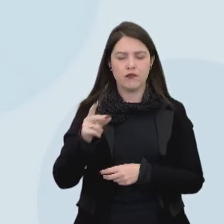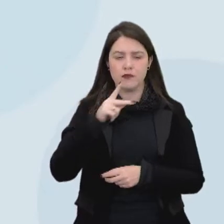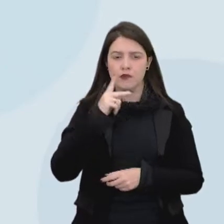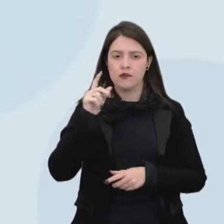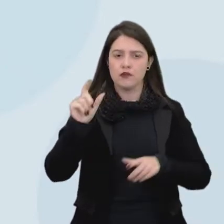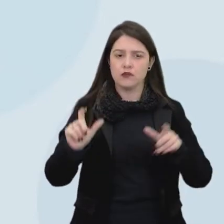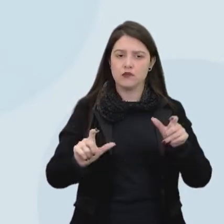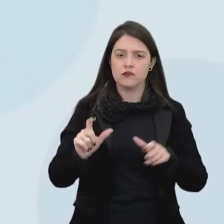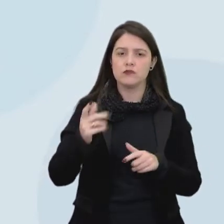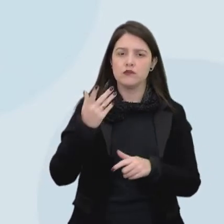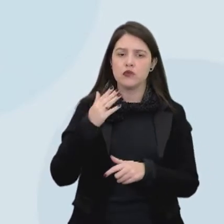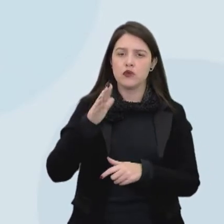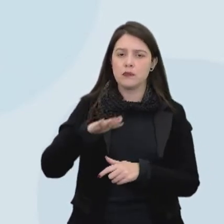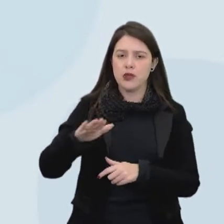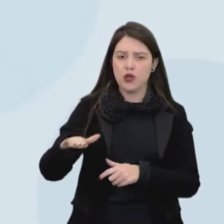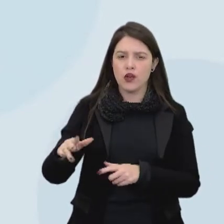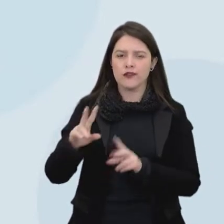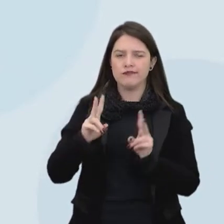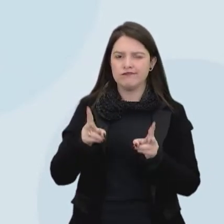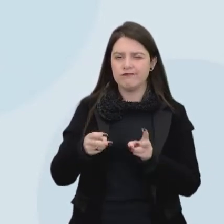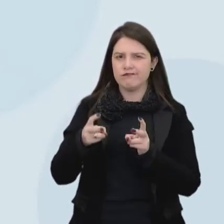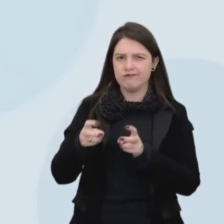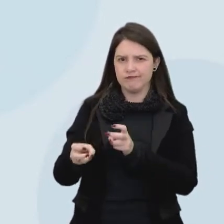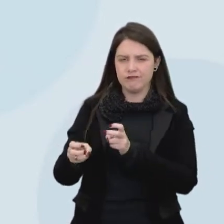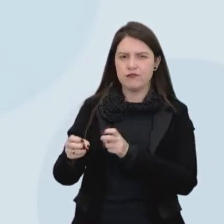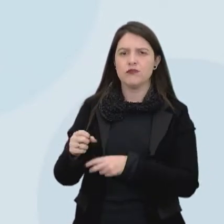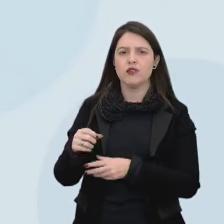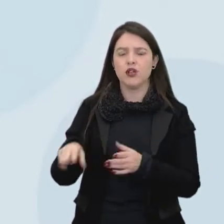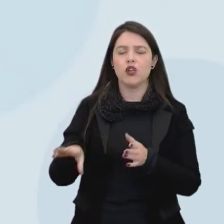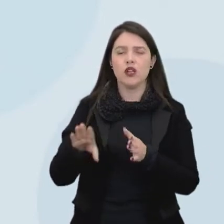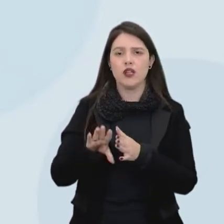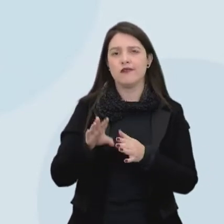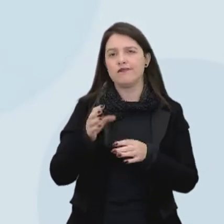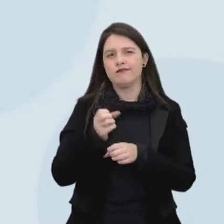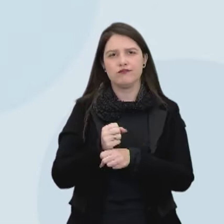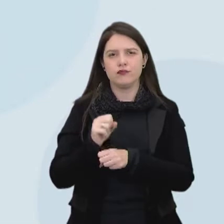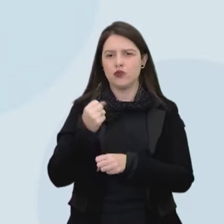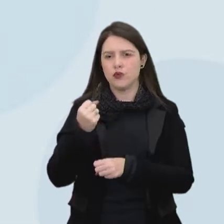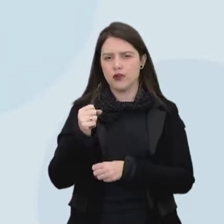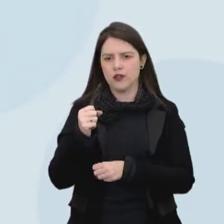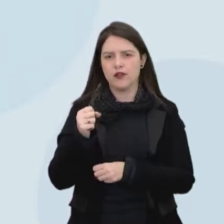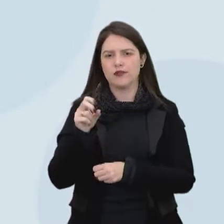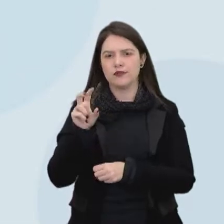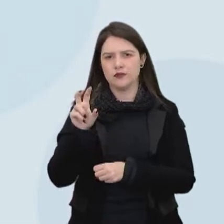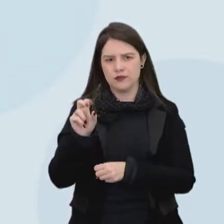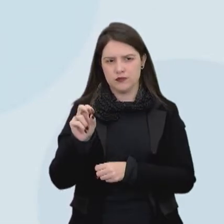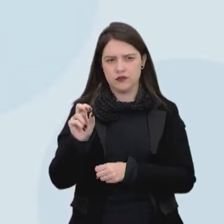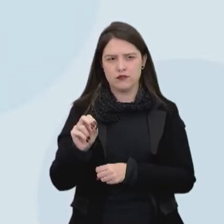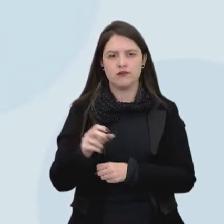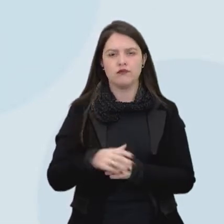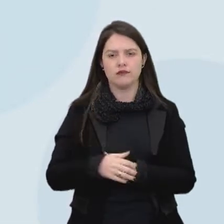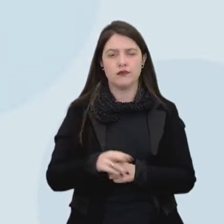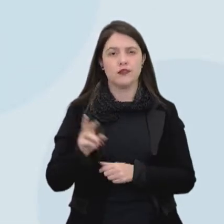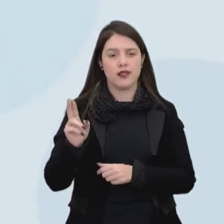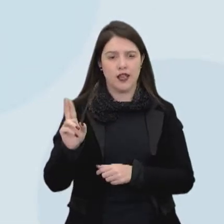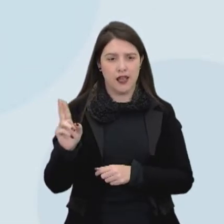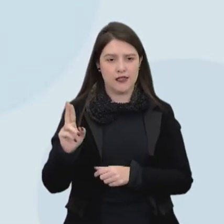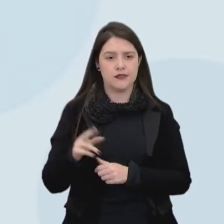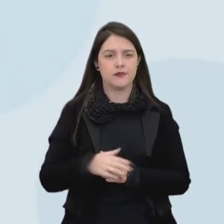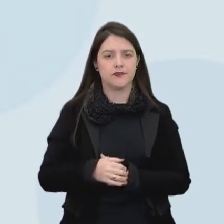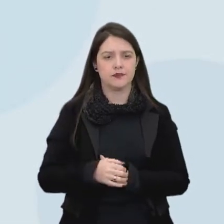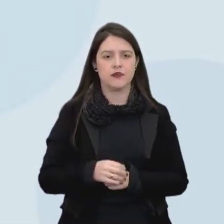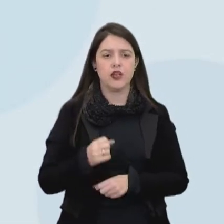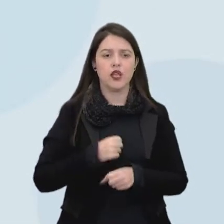da população com os menores rendimentos, que gira em torno aí de R$ 850.